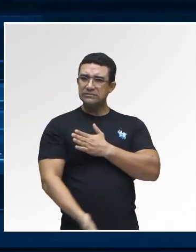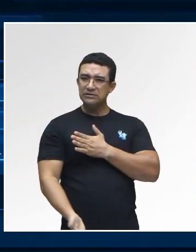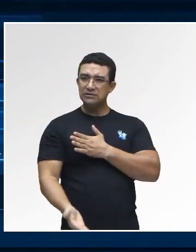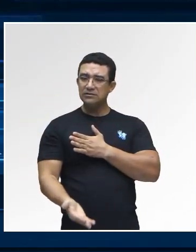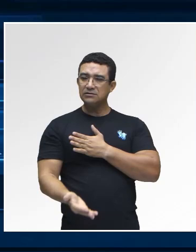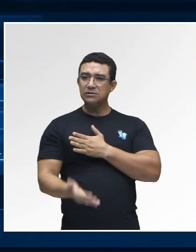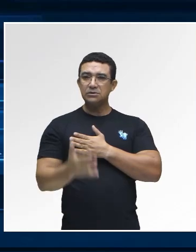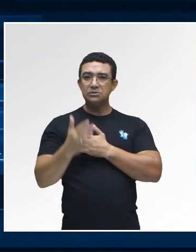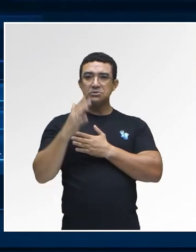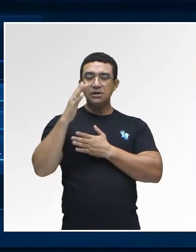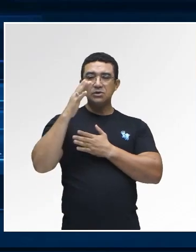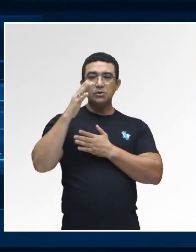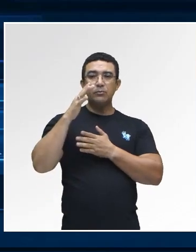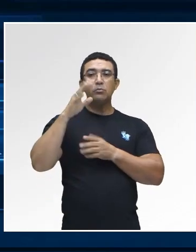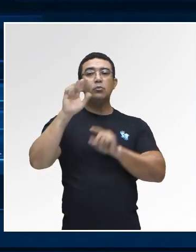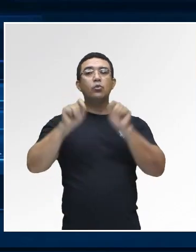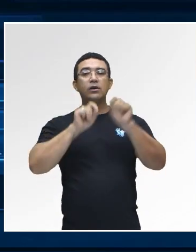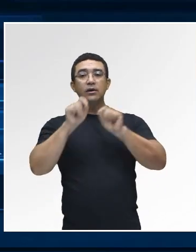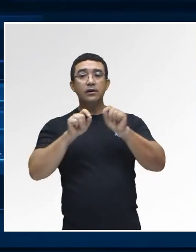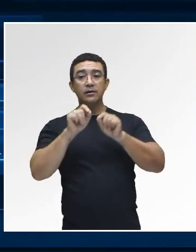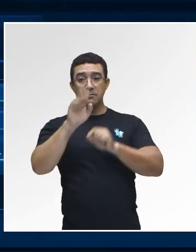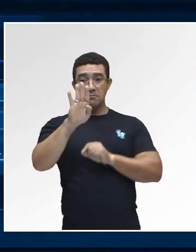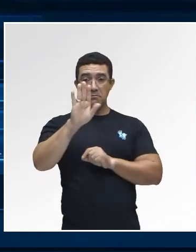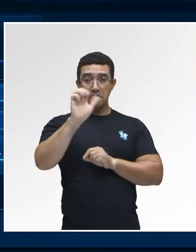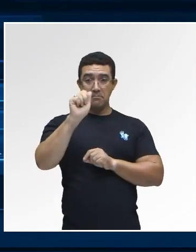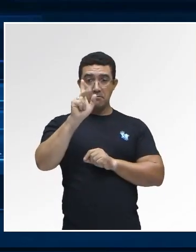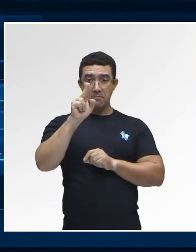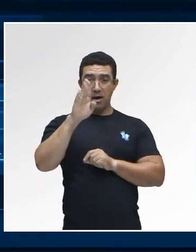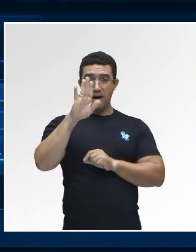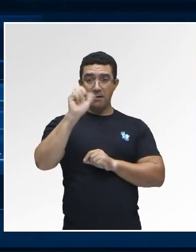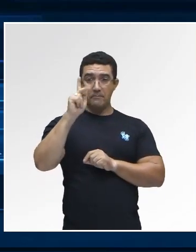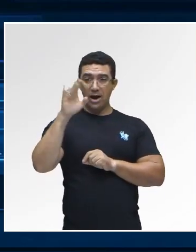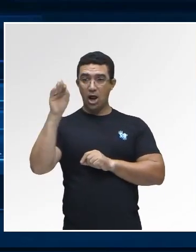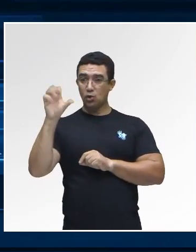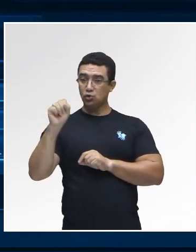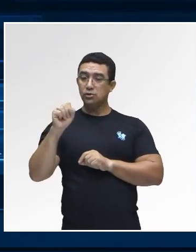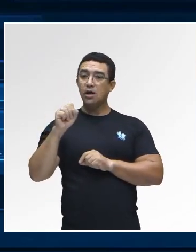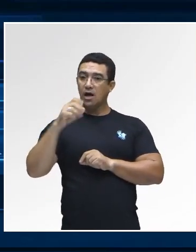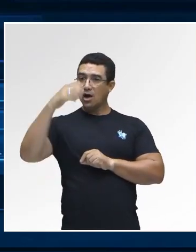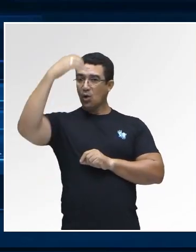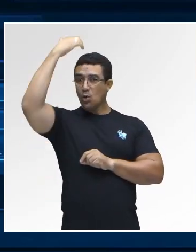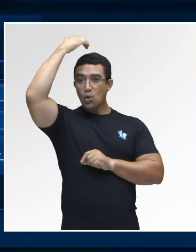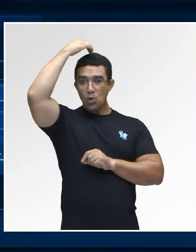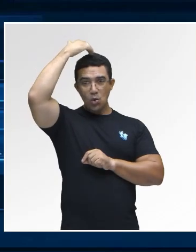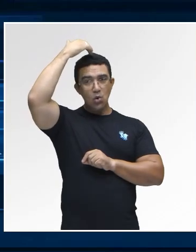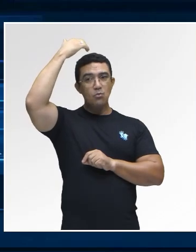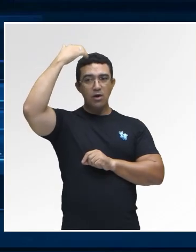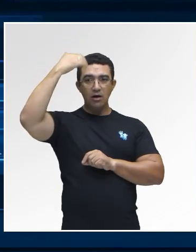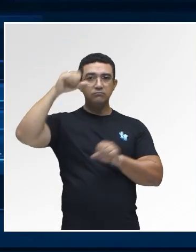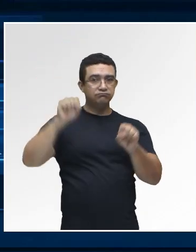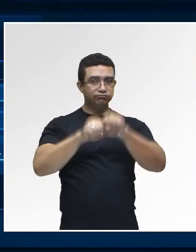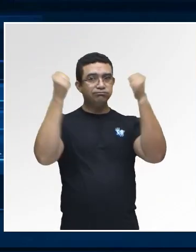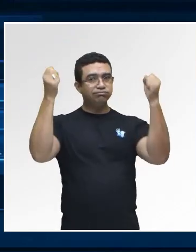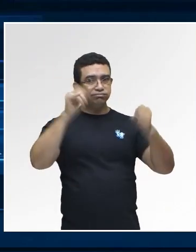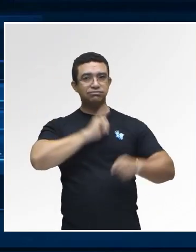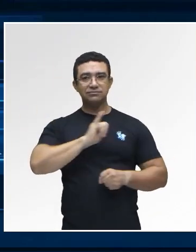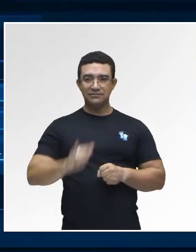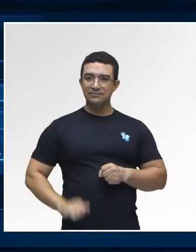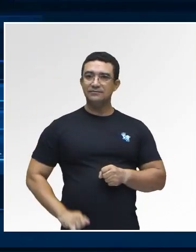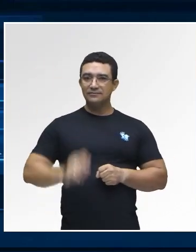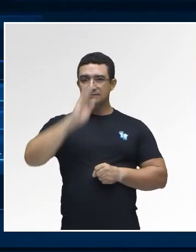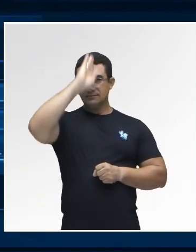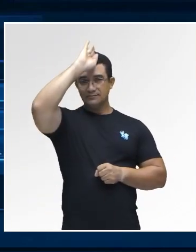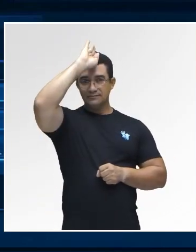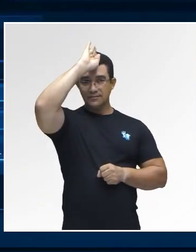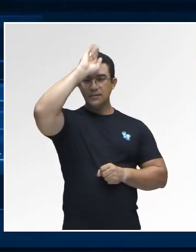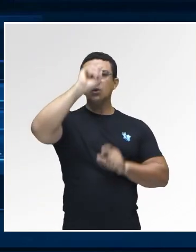que os estrangeiros, os bárbaros, fossem ser responsáveis pelo fim ali do seu grande império no Ocidente. Bom, quem